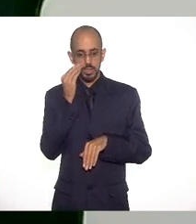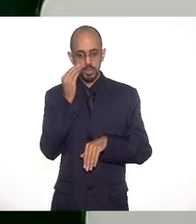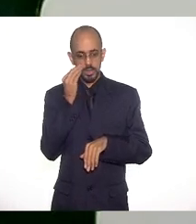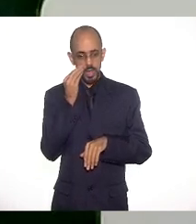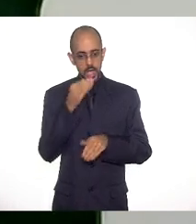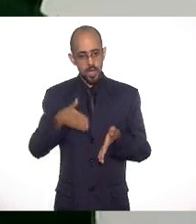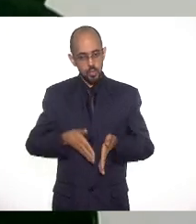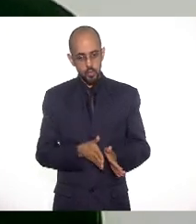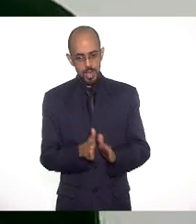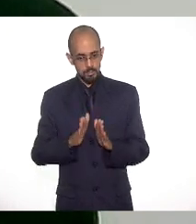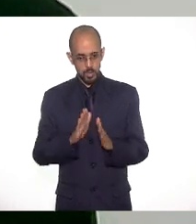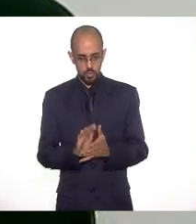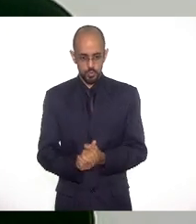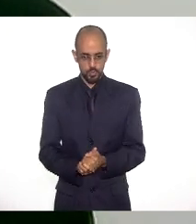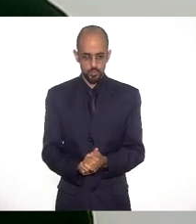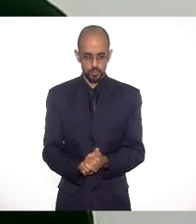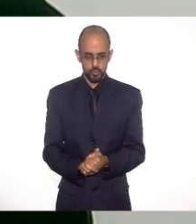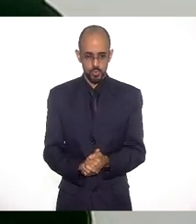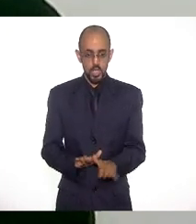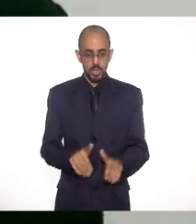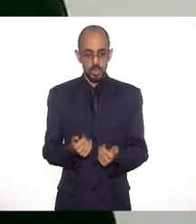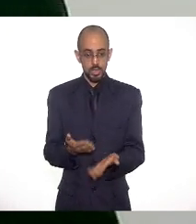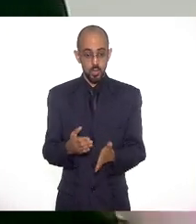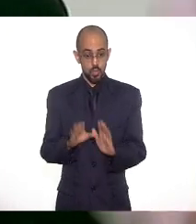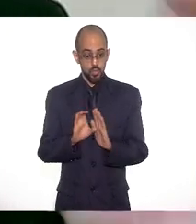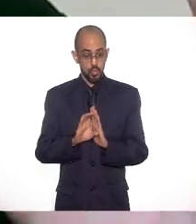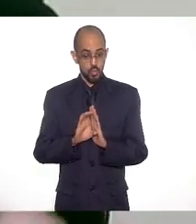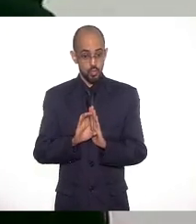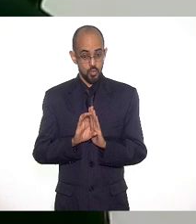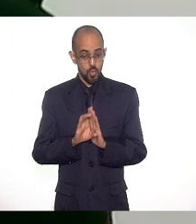conceito, se nós analisarmos o preceito